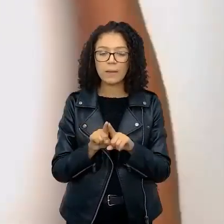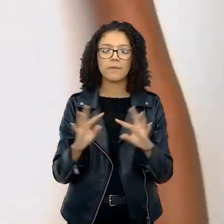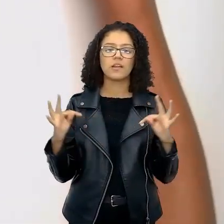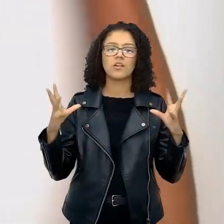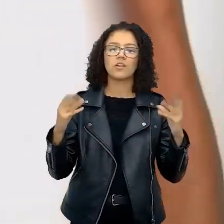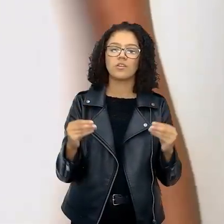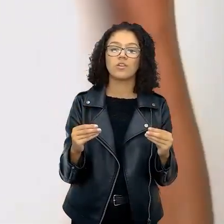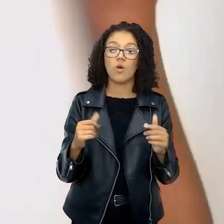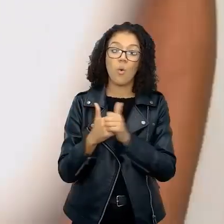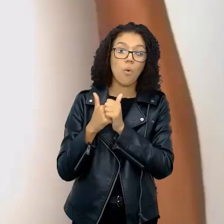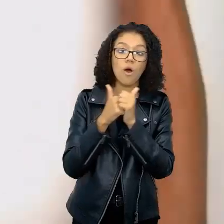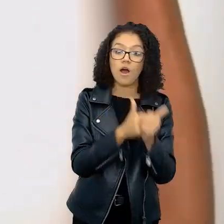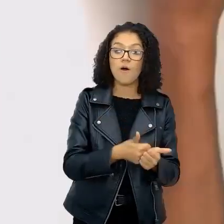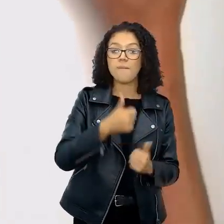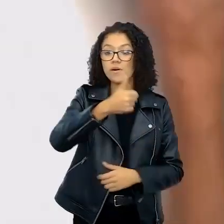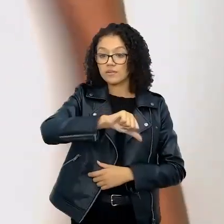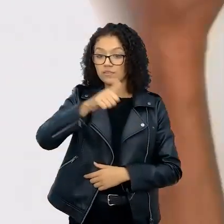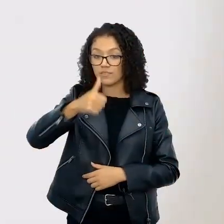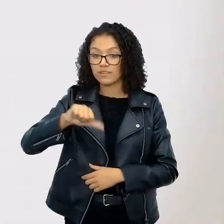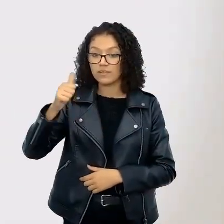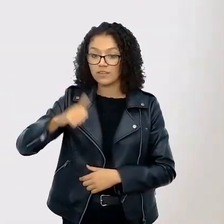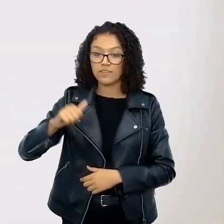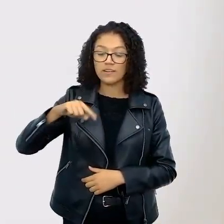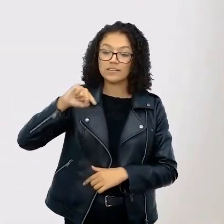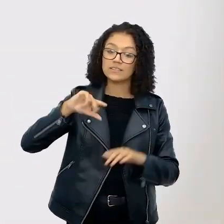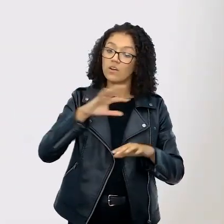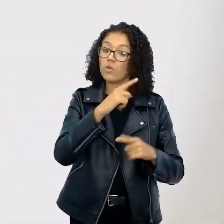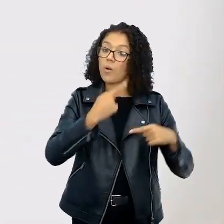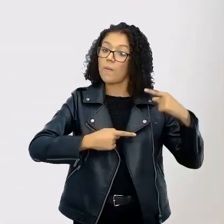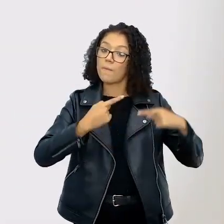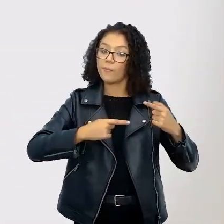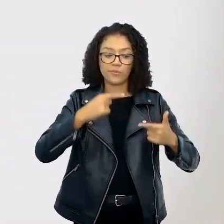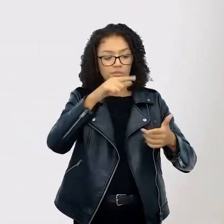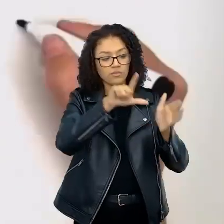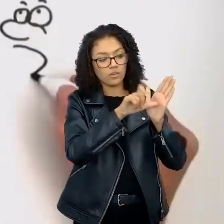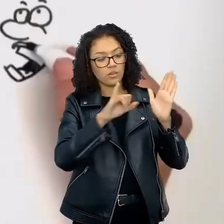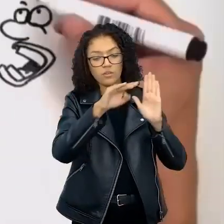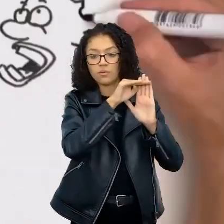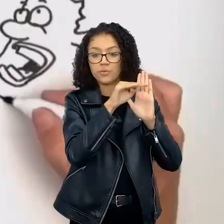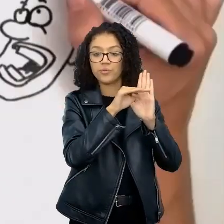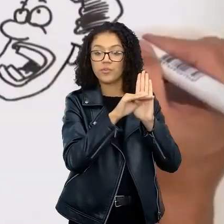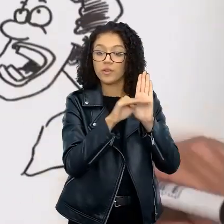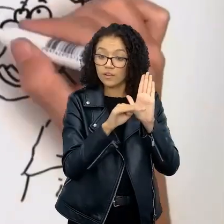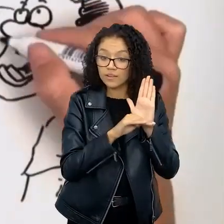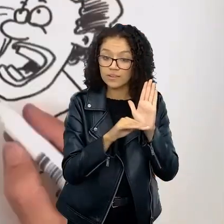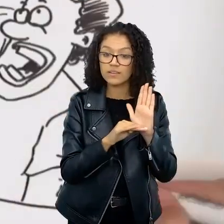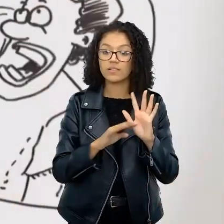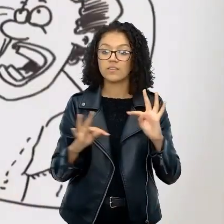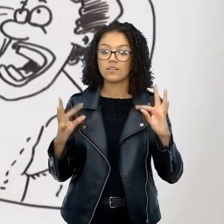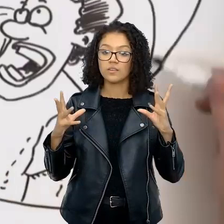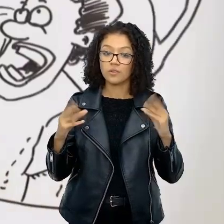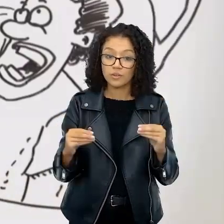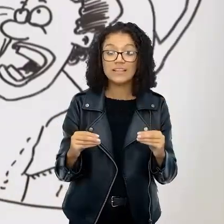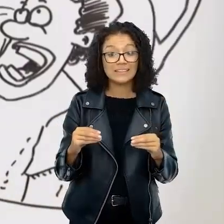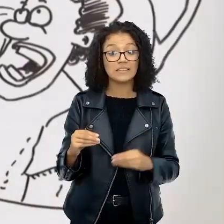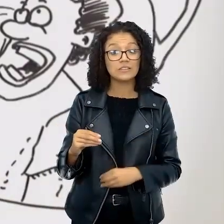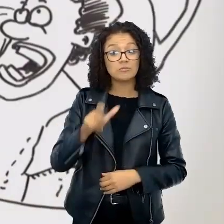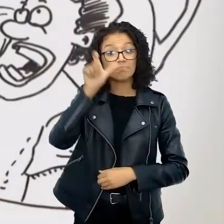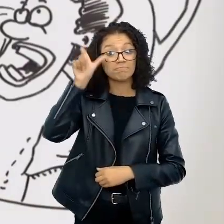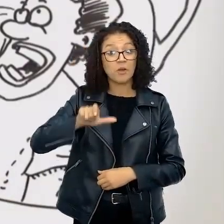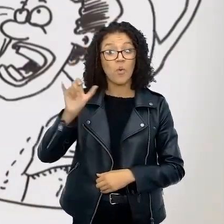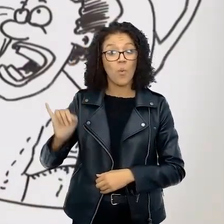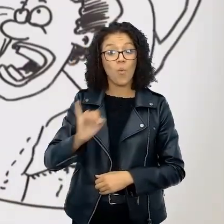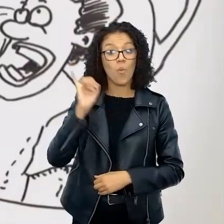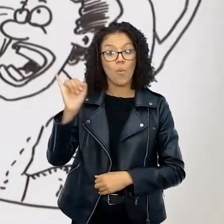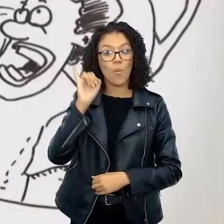o acompanhamento e a avaliação das políticas implementadas, bem como a mobilização da sociedade, são fatores importantíssimos para a